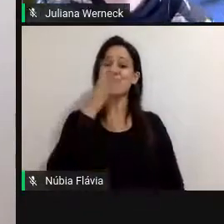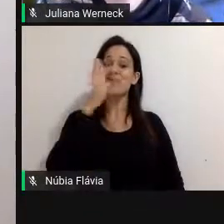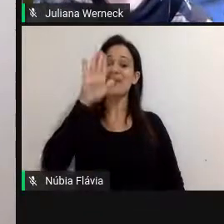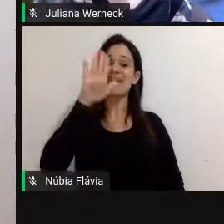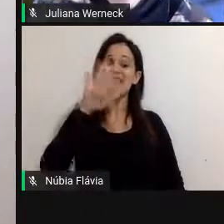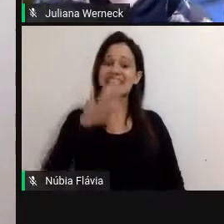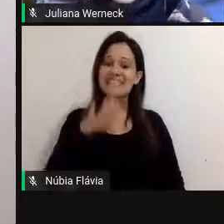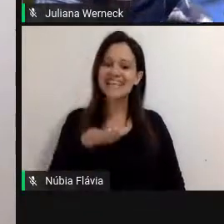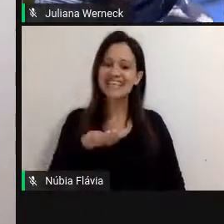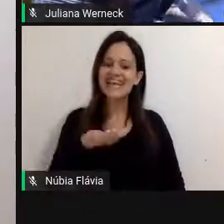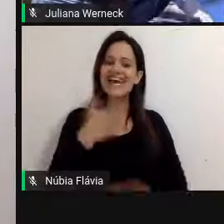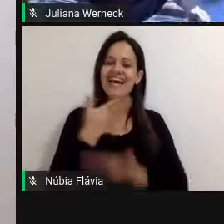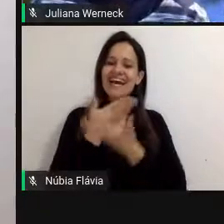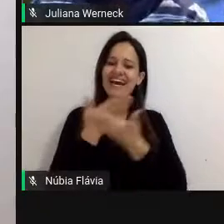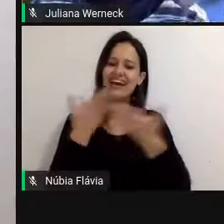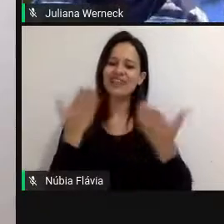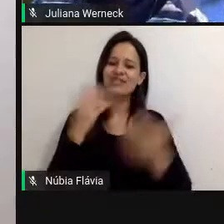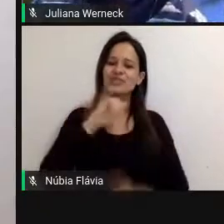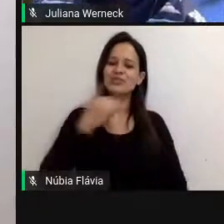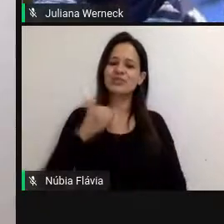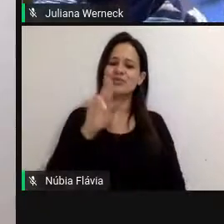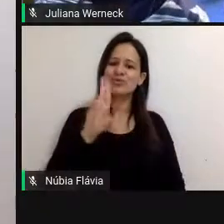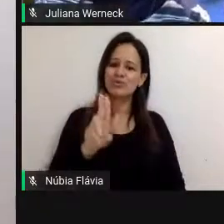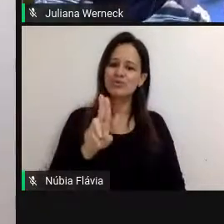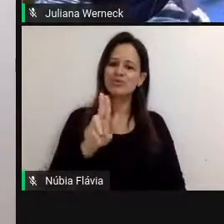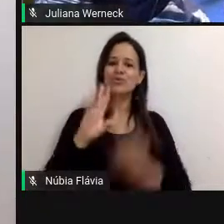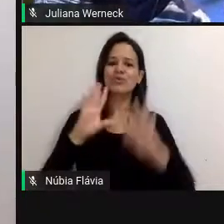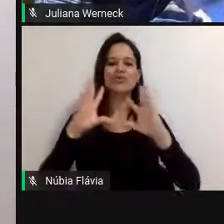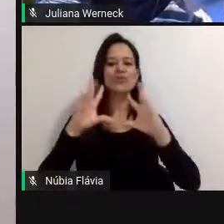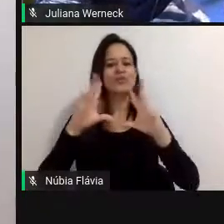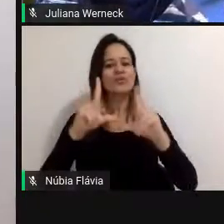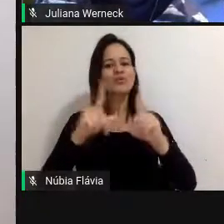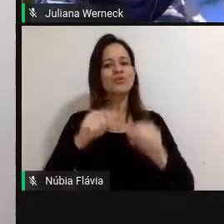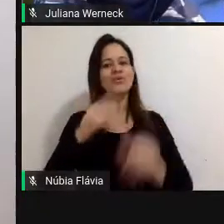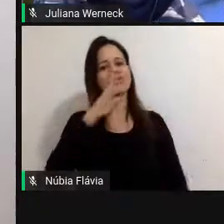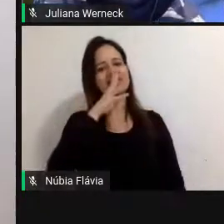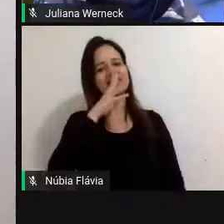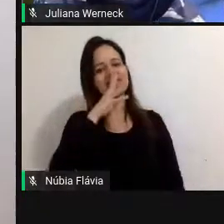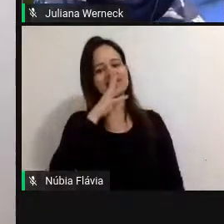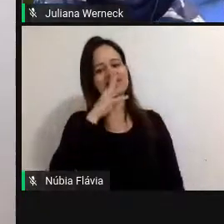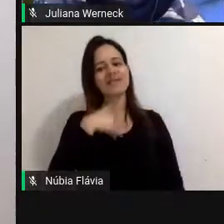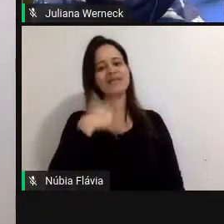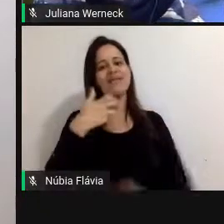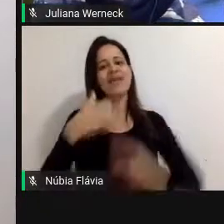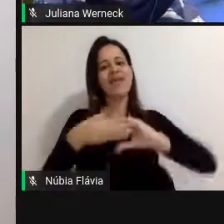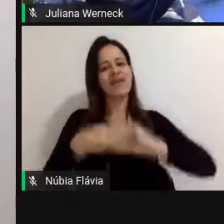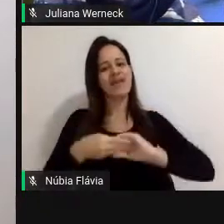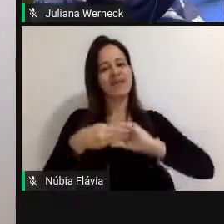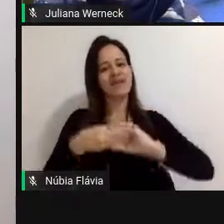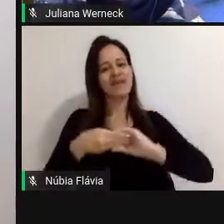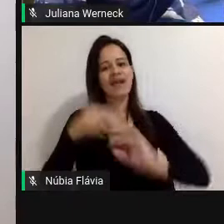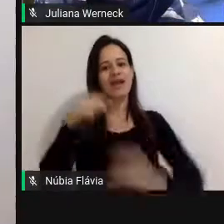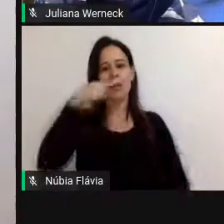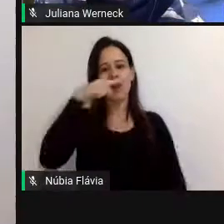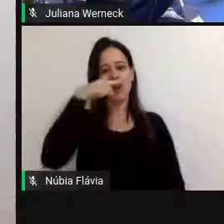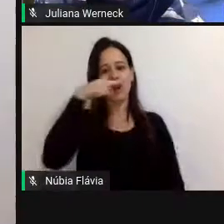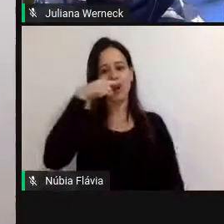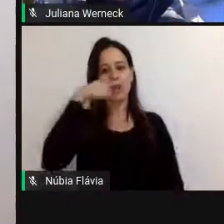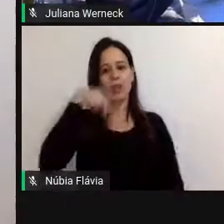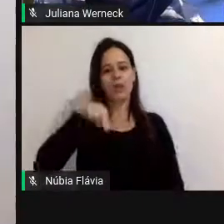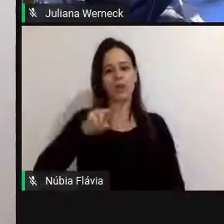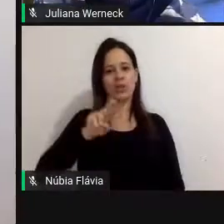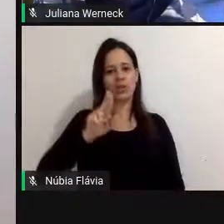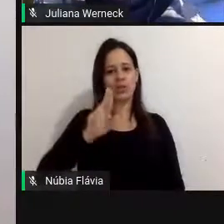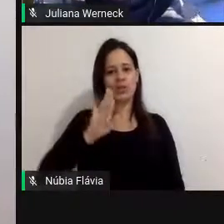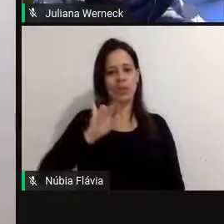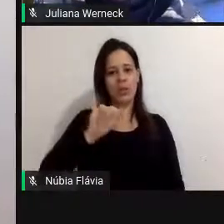Ju. Boa tarde a todo mundo que está em casa nos assistindo. Eu queria cumprimentar também a Núbia e a Alessandra, que são as